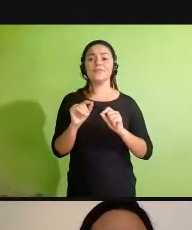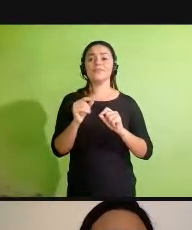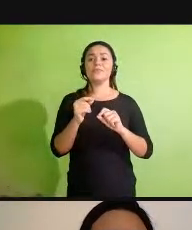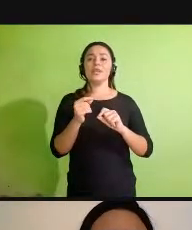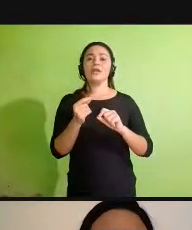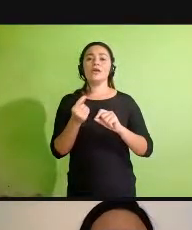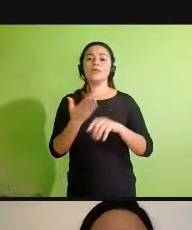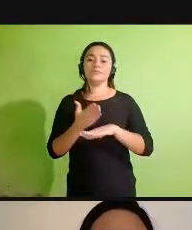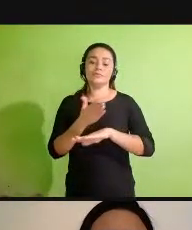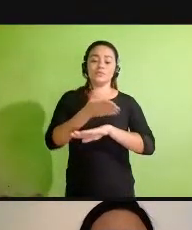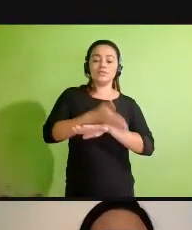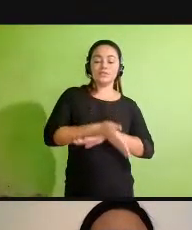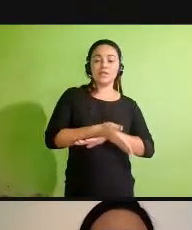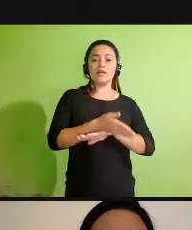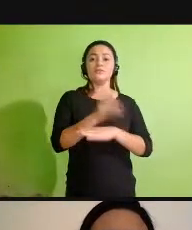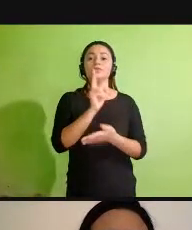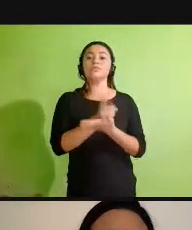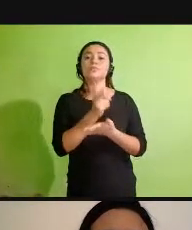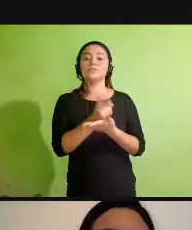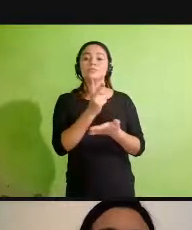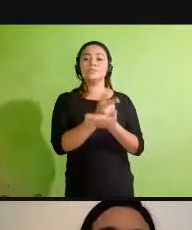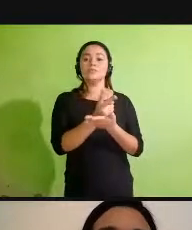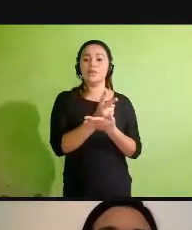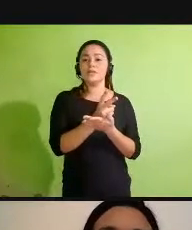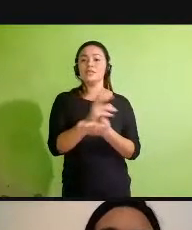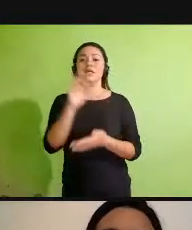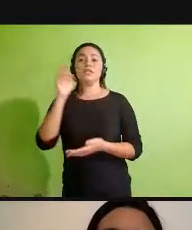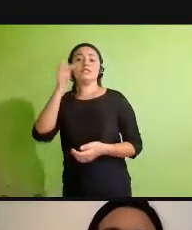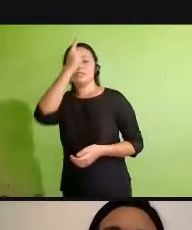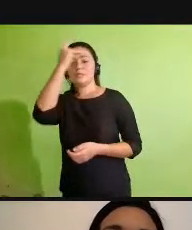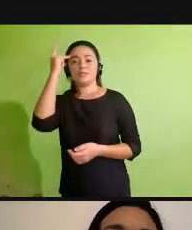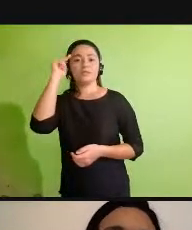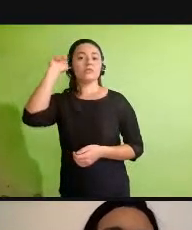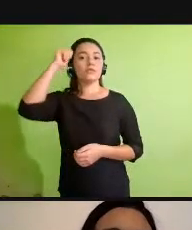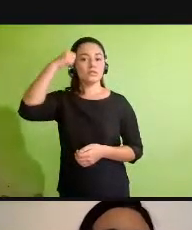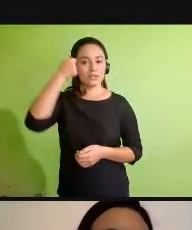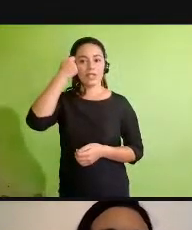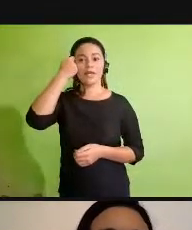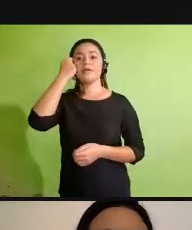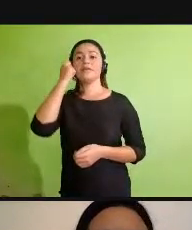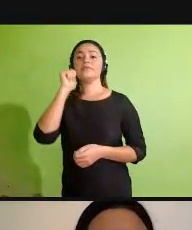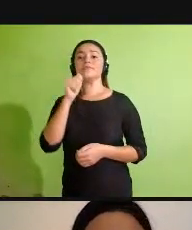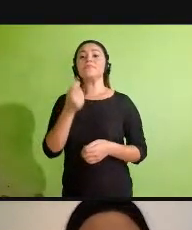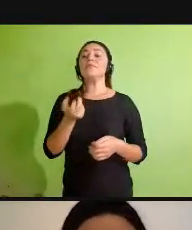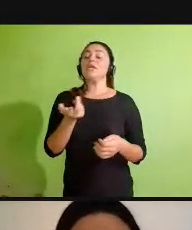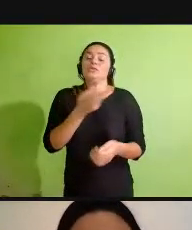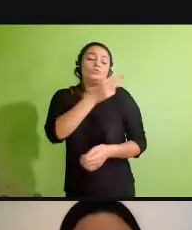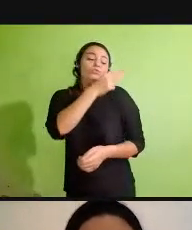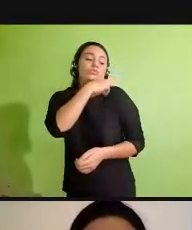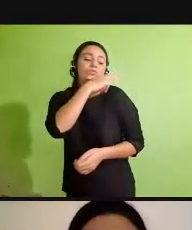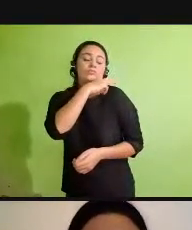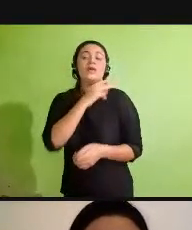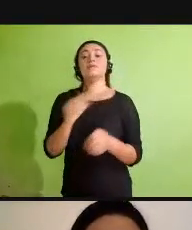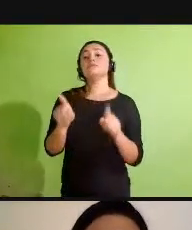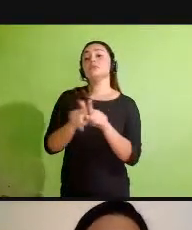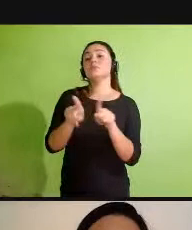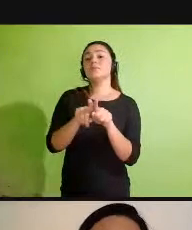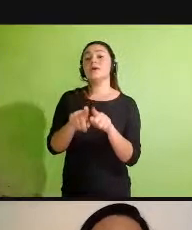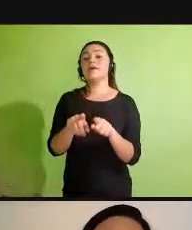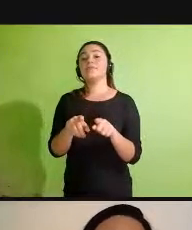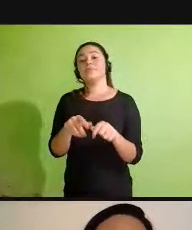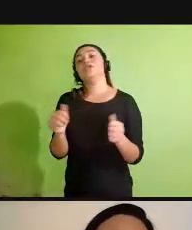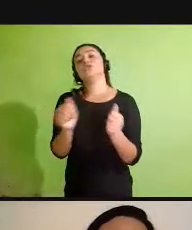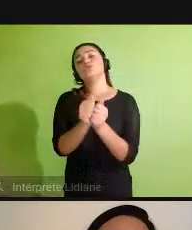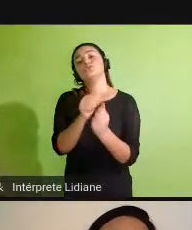Êxito dos Estudantes Negros Cotistas no Ensino Médio Integrado do Campus Aracaju. Pode passar. Foi